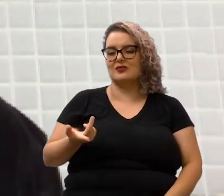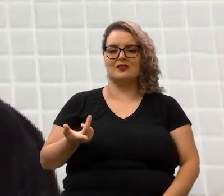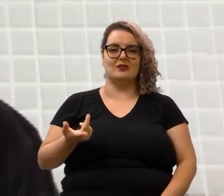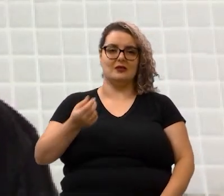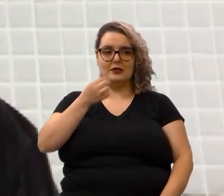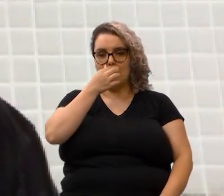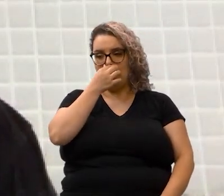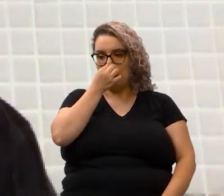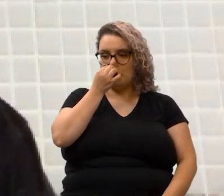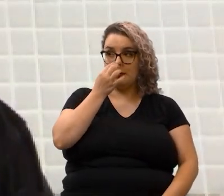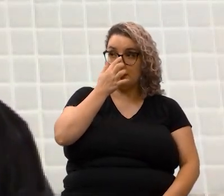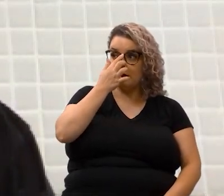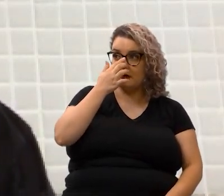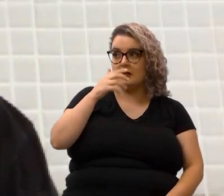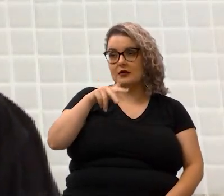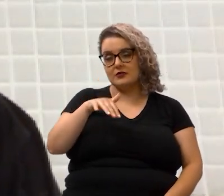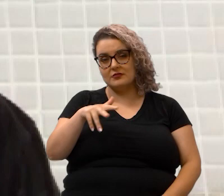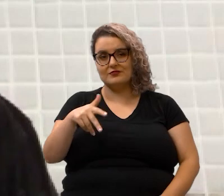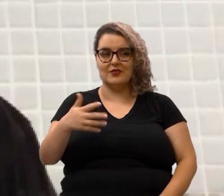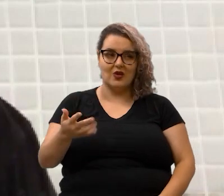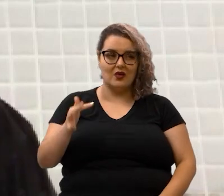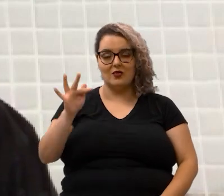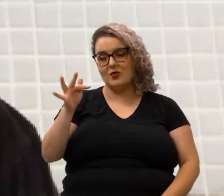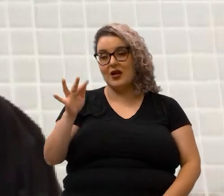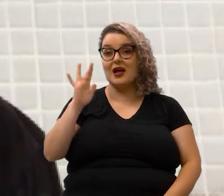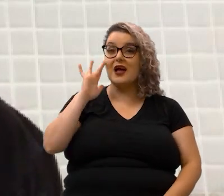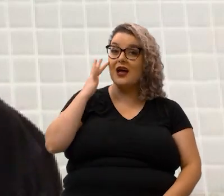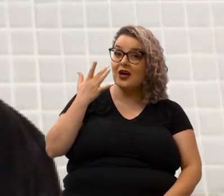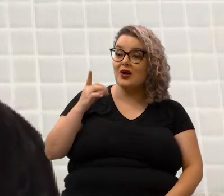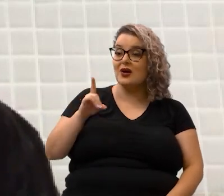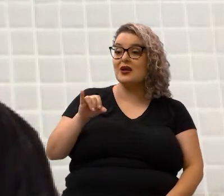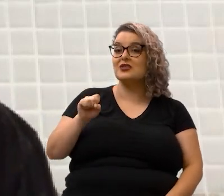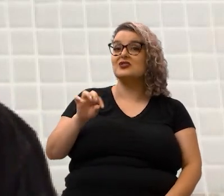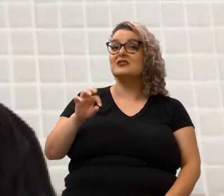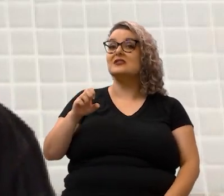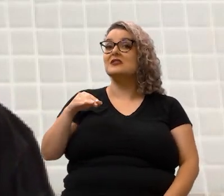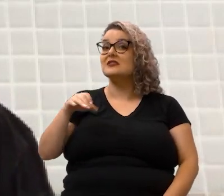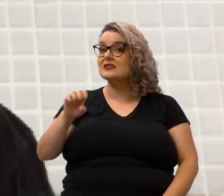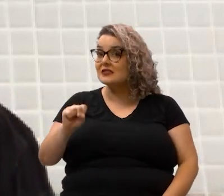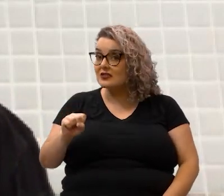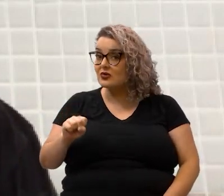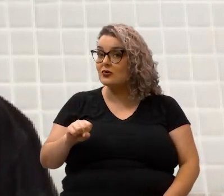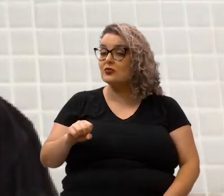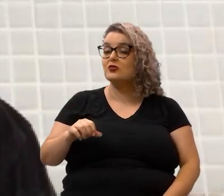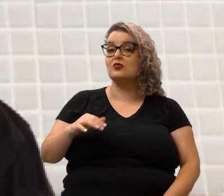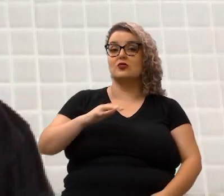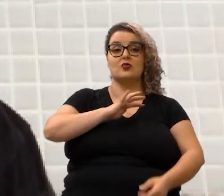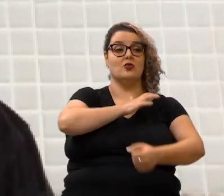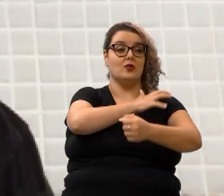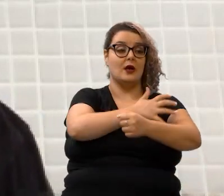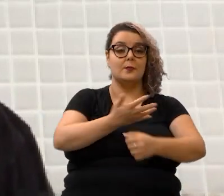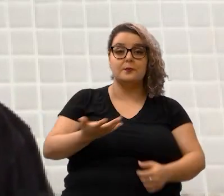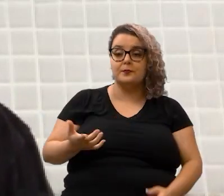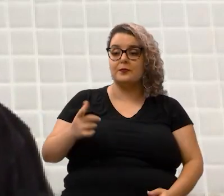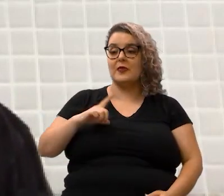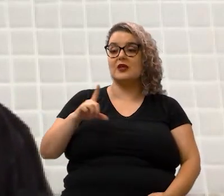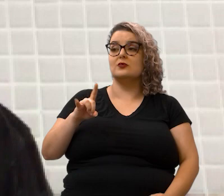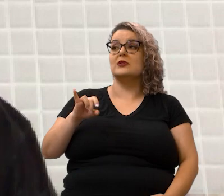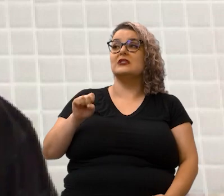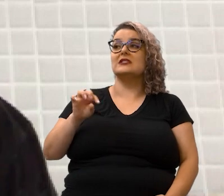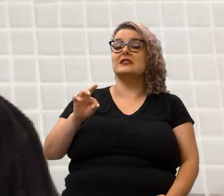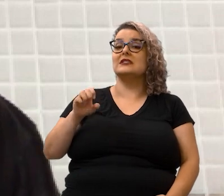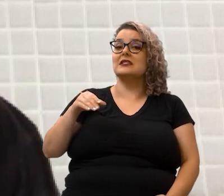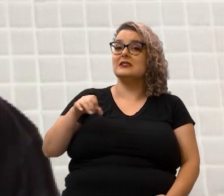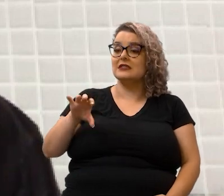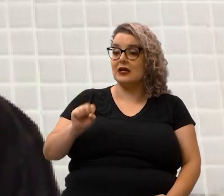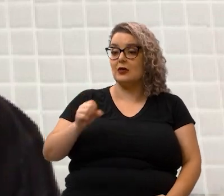analgésico e vai daqui, vai dali, uma dorzinha achando que é uma distensão muscular. Muitas pessoas estão achando que, eu tive uma